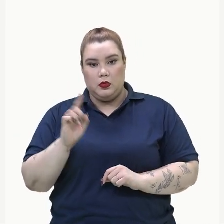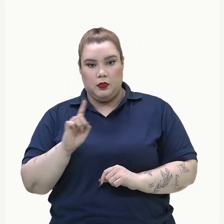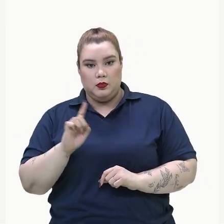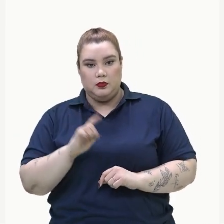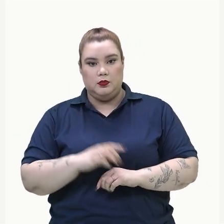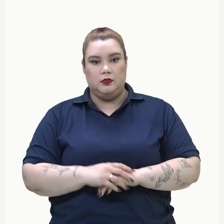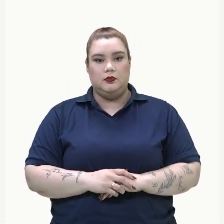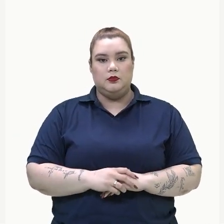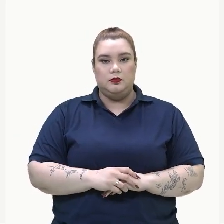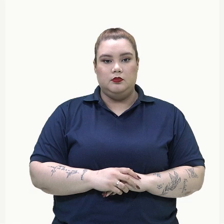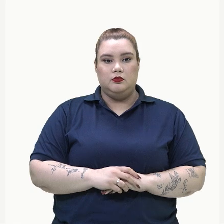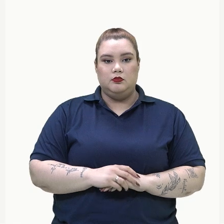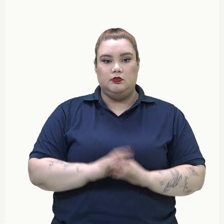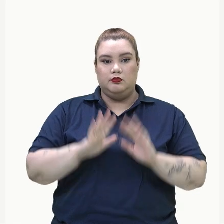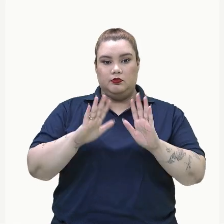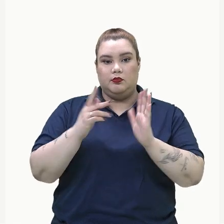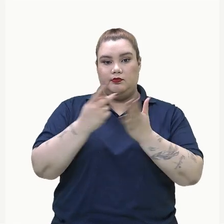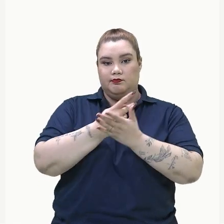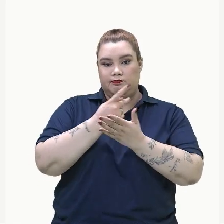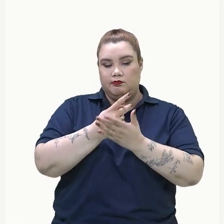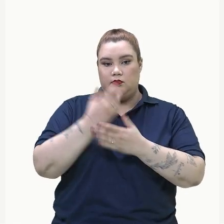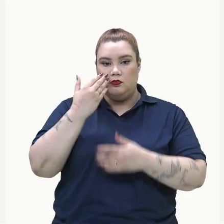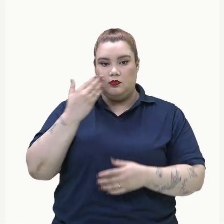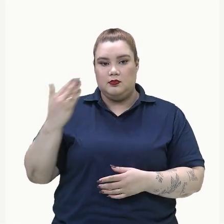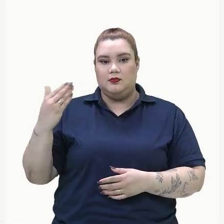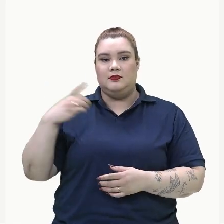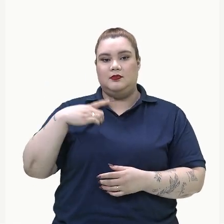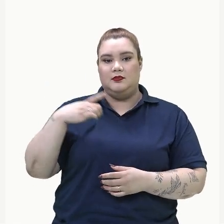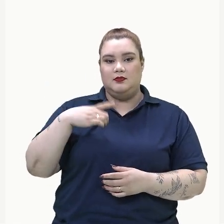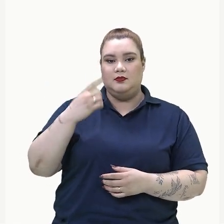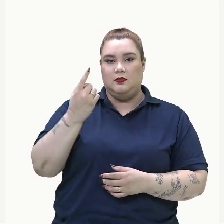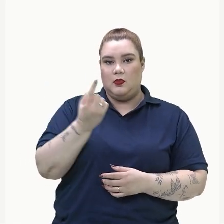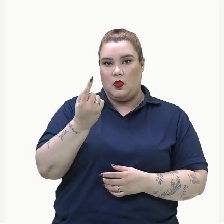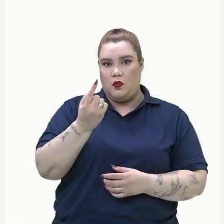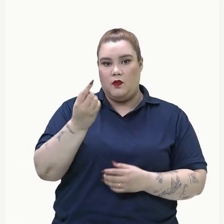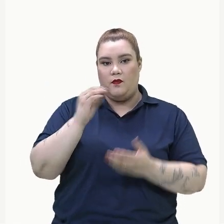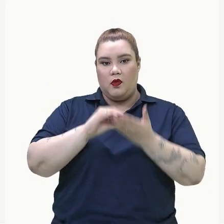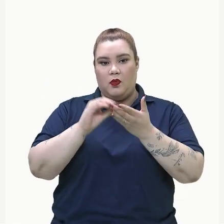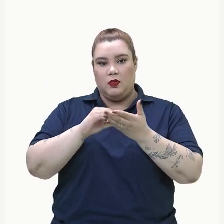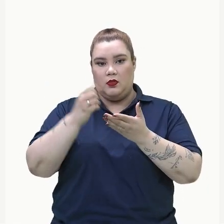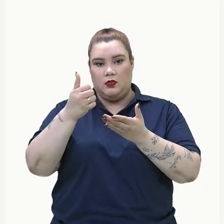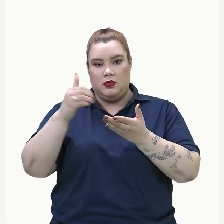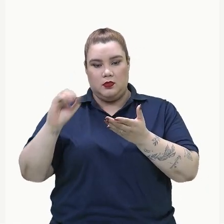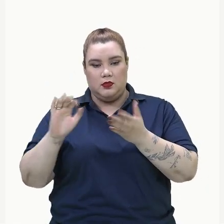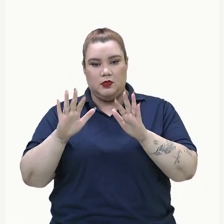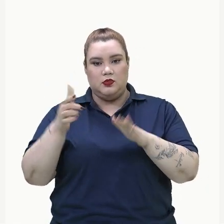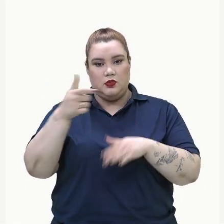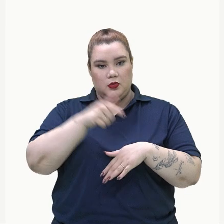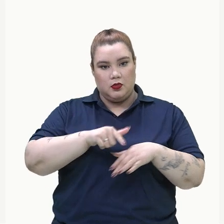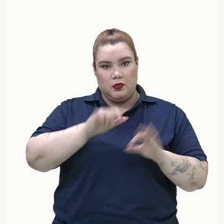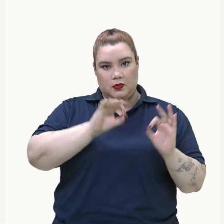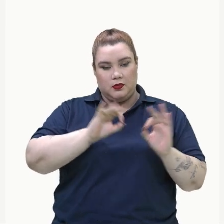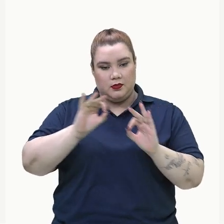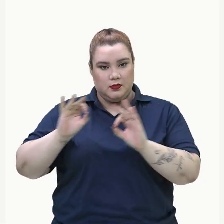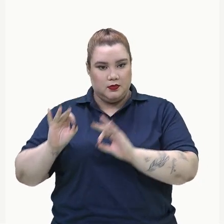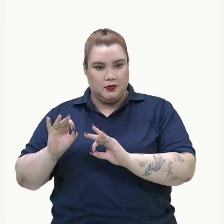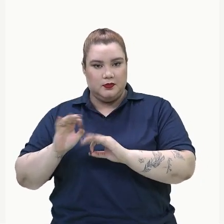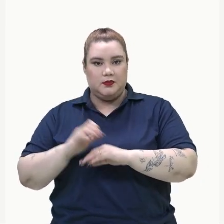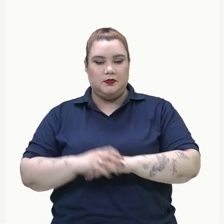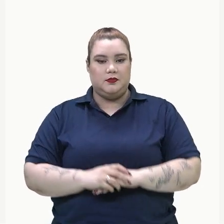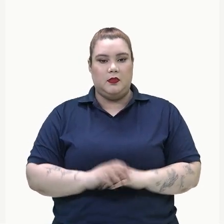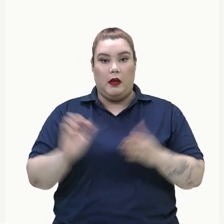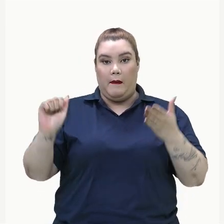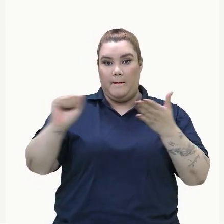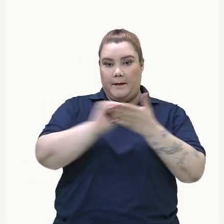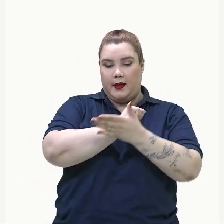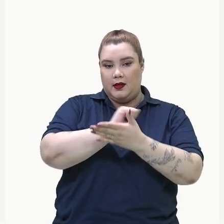né? Faltou aqui o 1 do 0, né? Do 10, aliás, né? Vamos refazer essa conta? Vamos apagar aqui para a